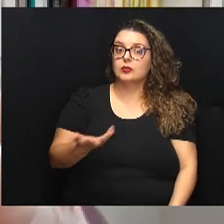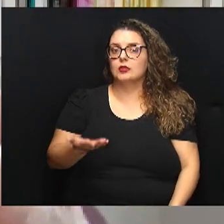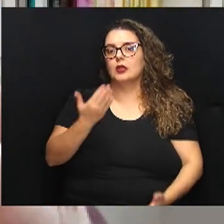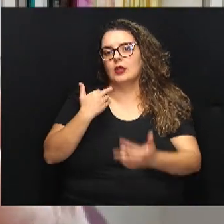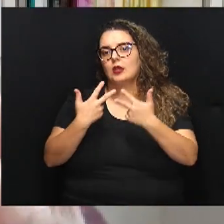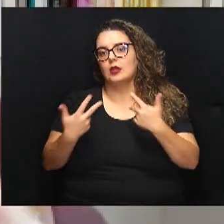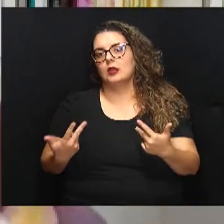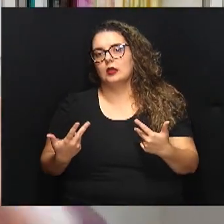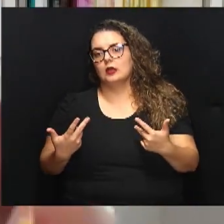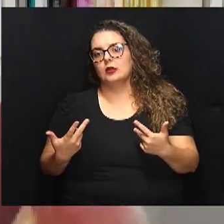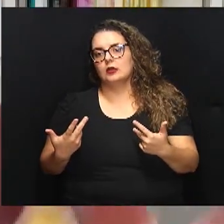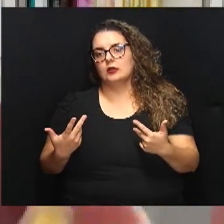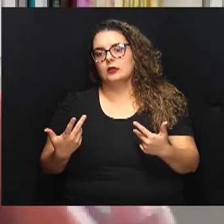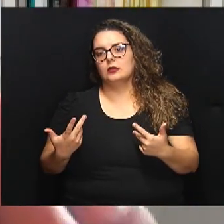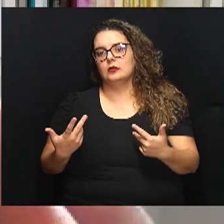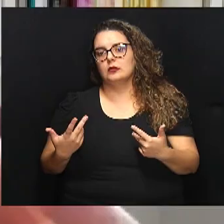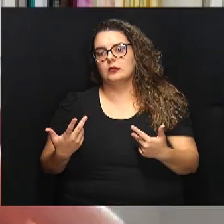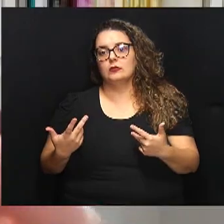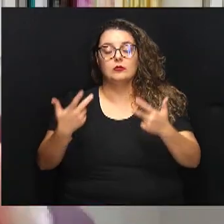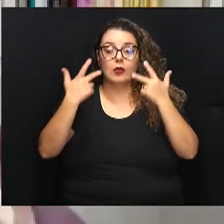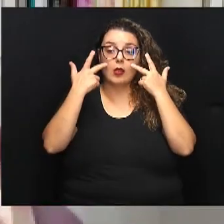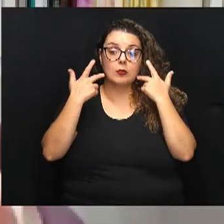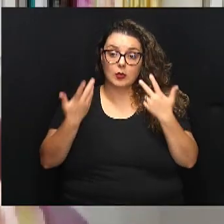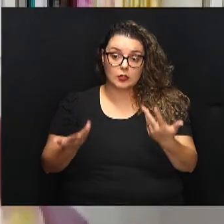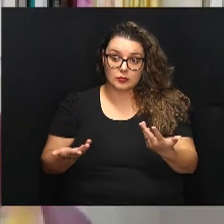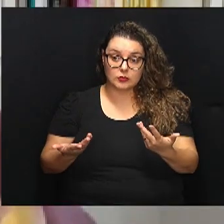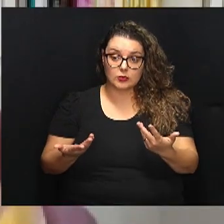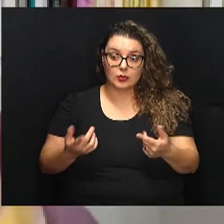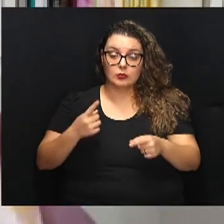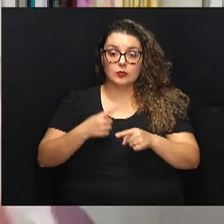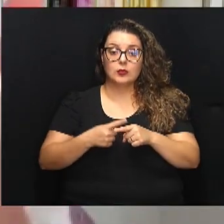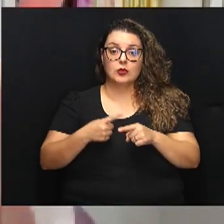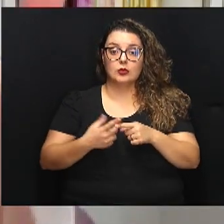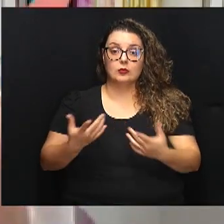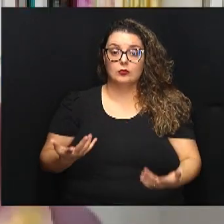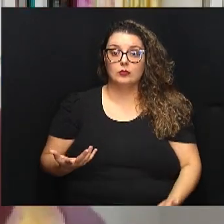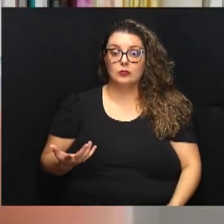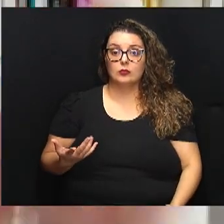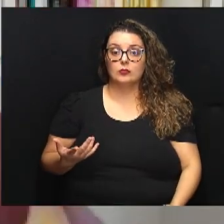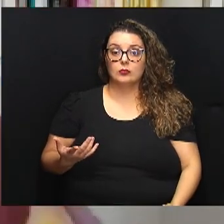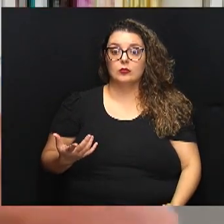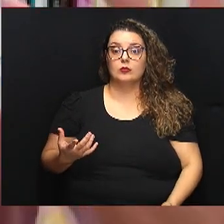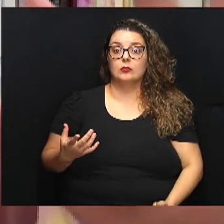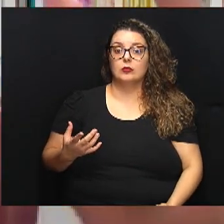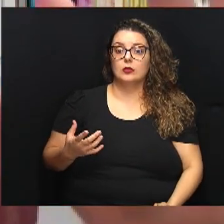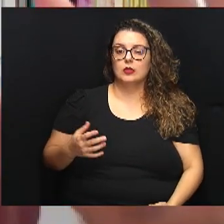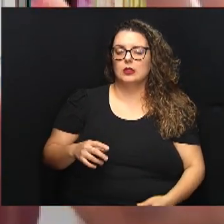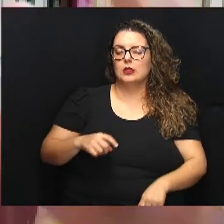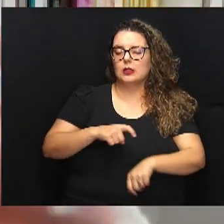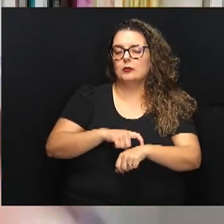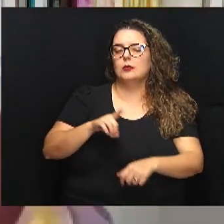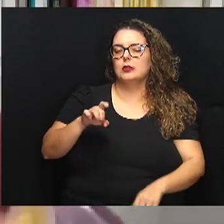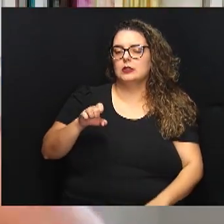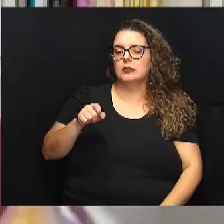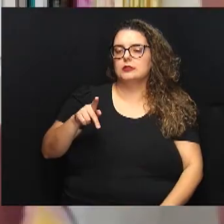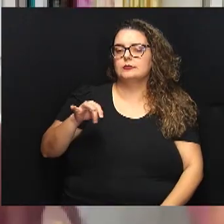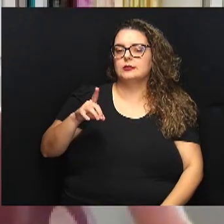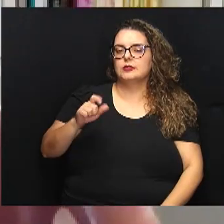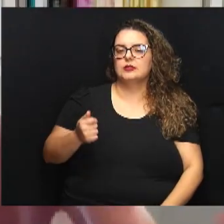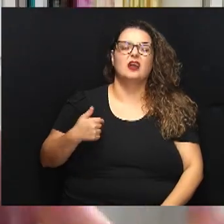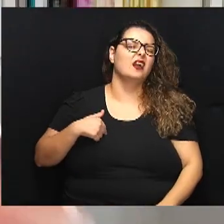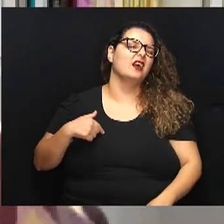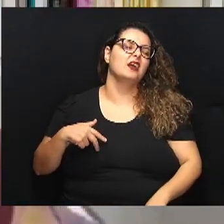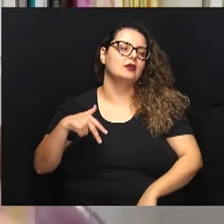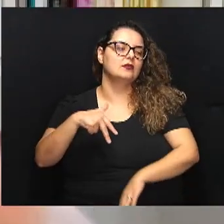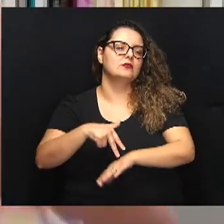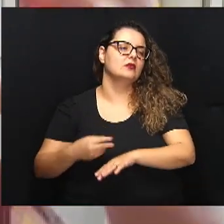se fosse tranquilo, né? Porque está numa certa despedida. Já que estou aqui, aí eu vou chutar o